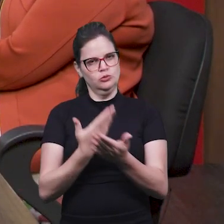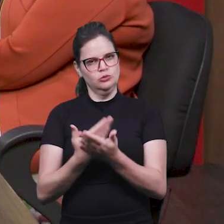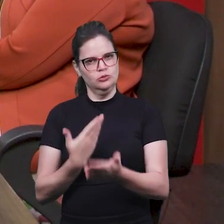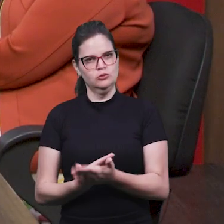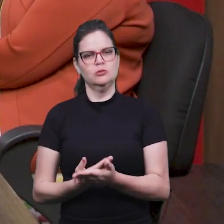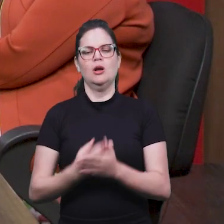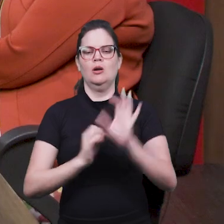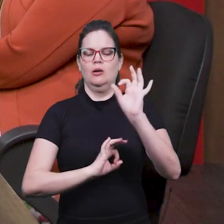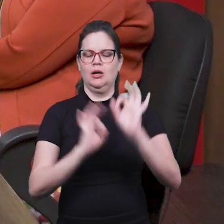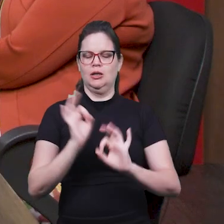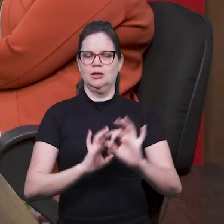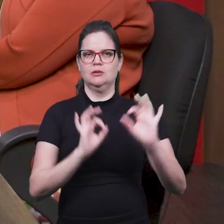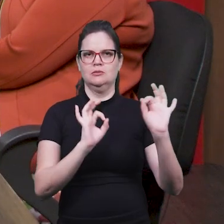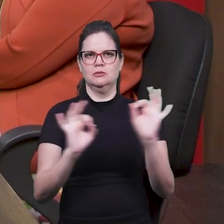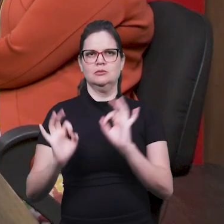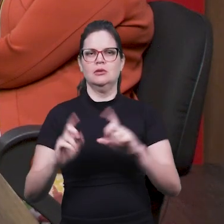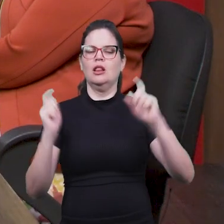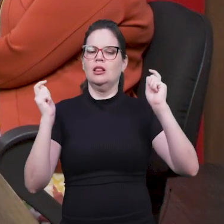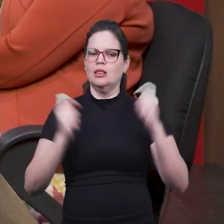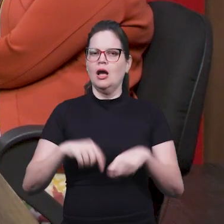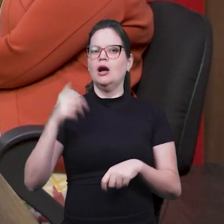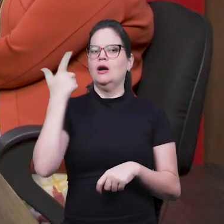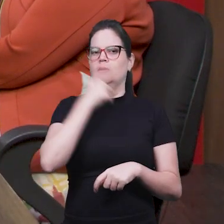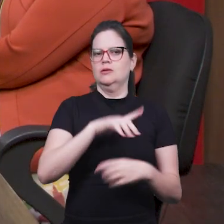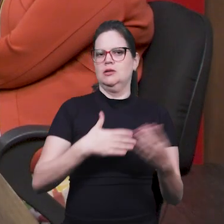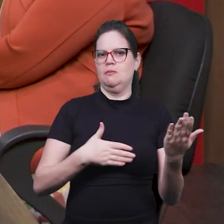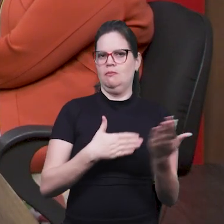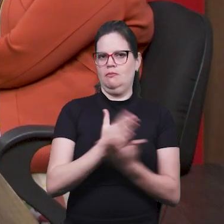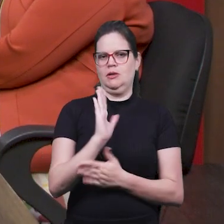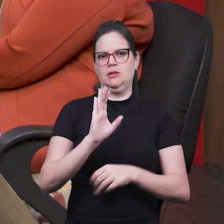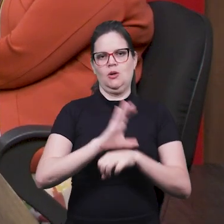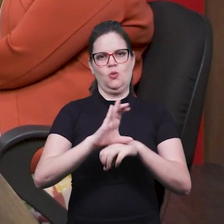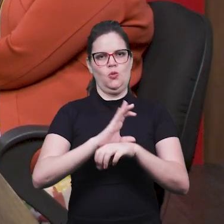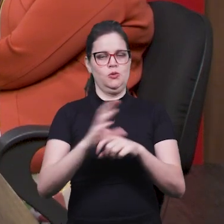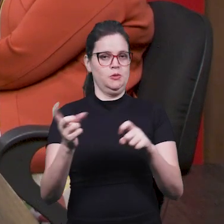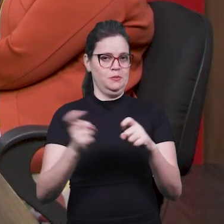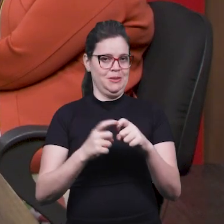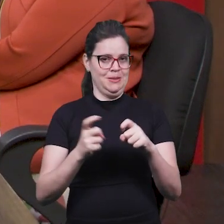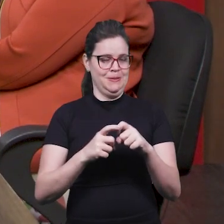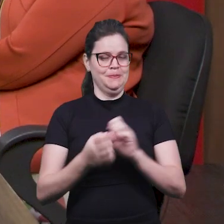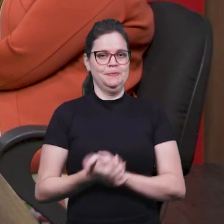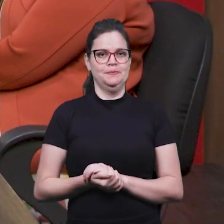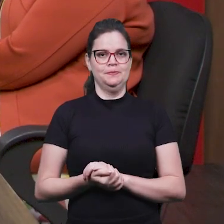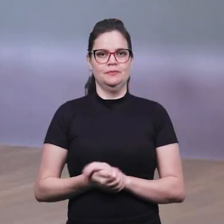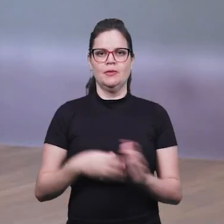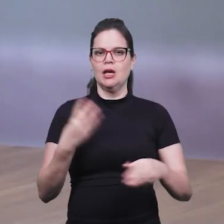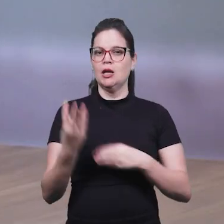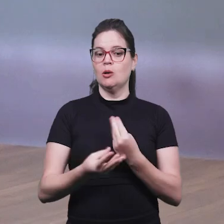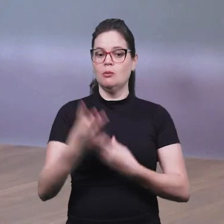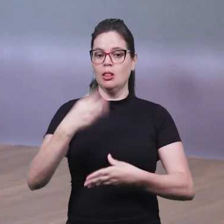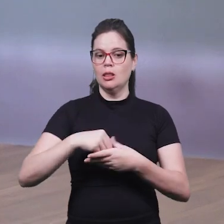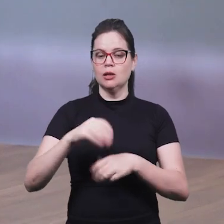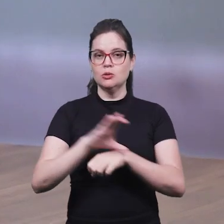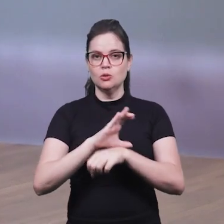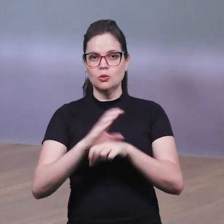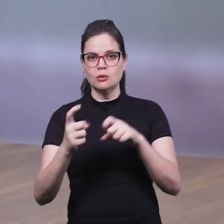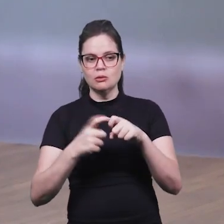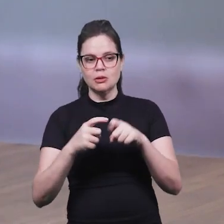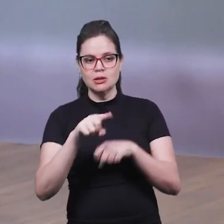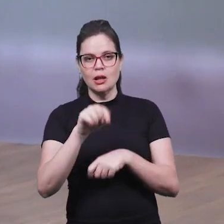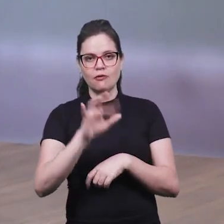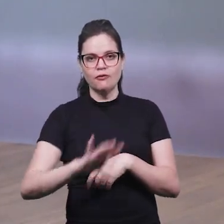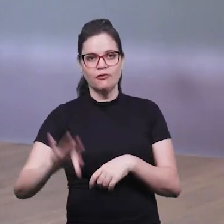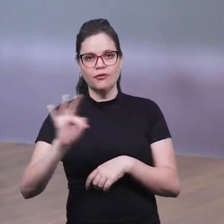organização, é possível fazer o curso de medicina. E na medicina, como que o Senhor foi usando na universidade